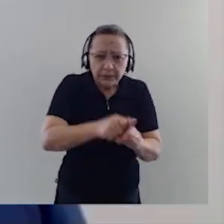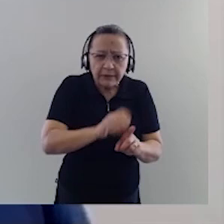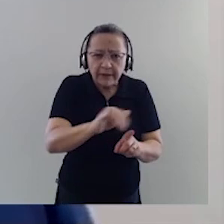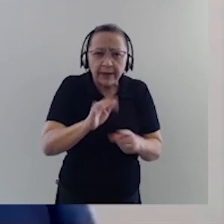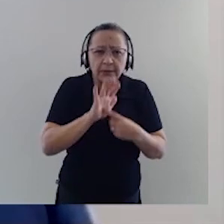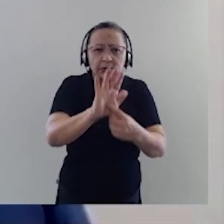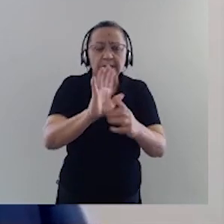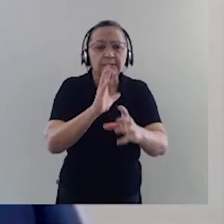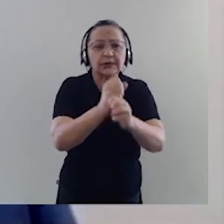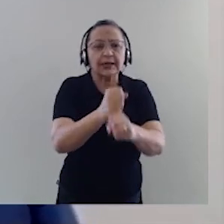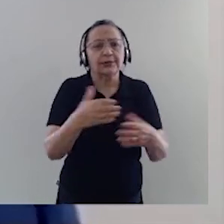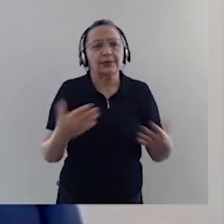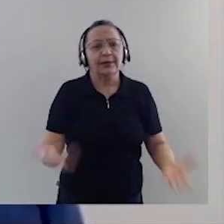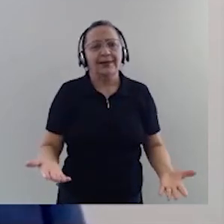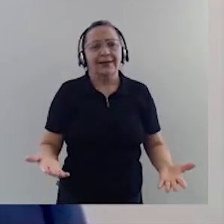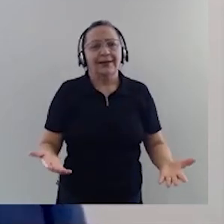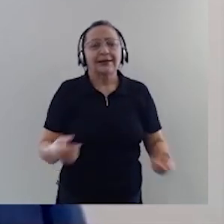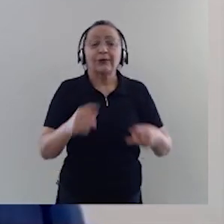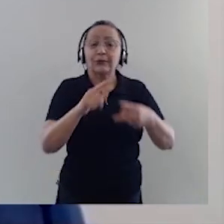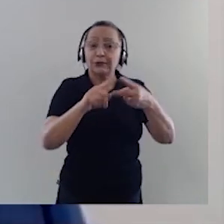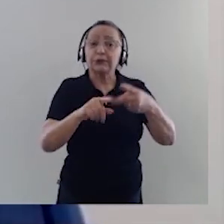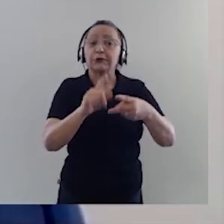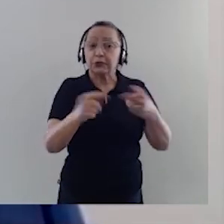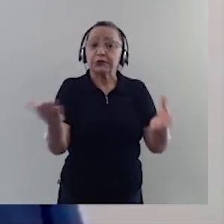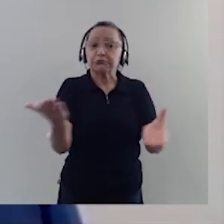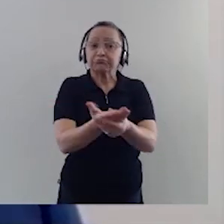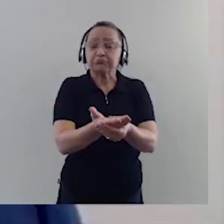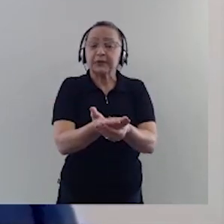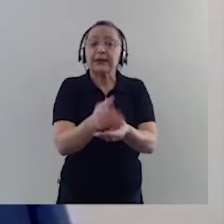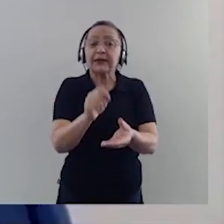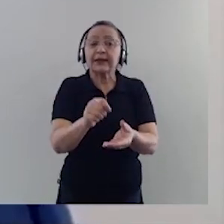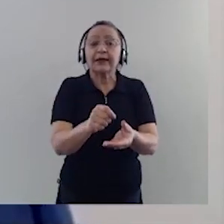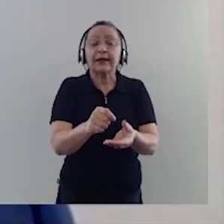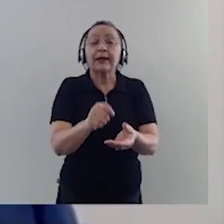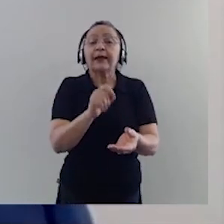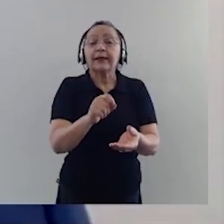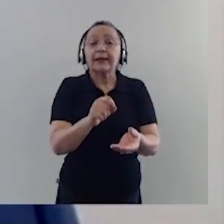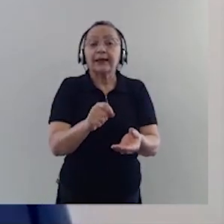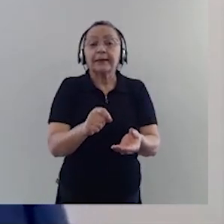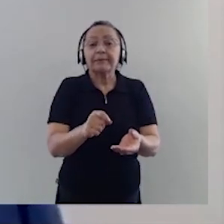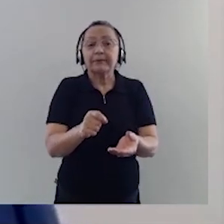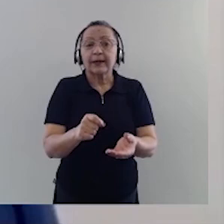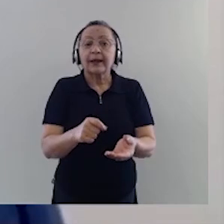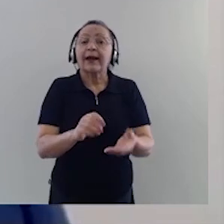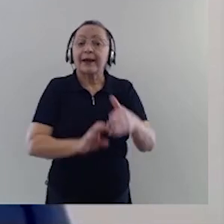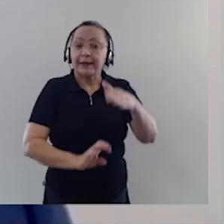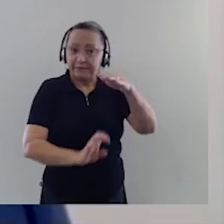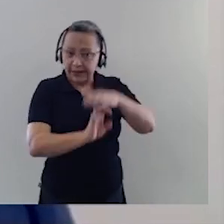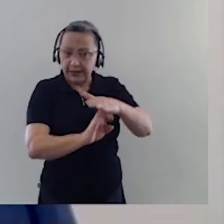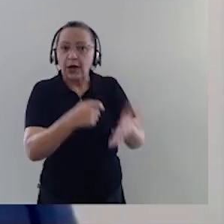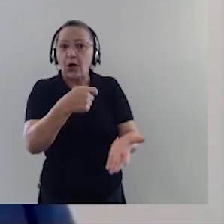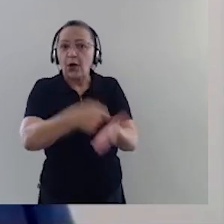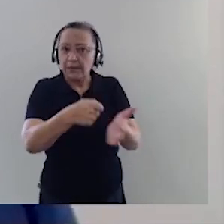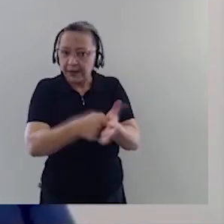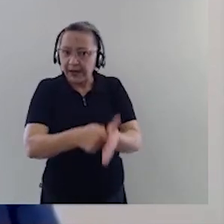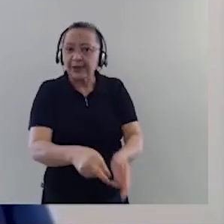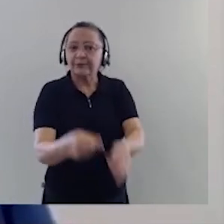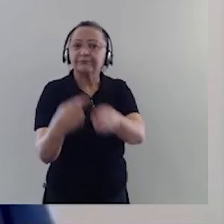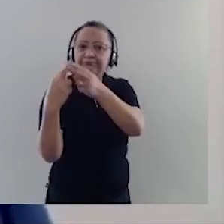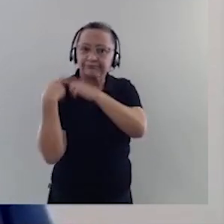Então, são duas ações que buscam a responsabilização não só da empresa, como